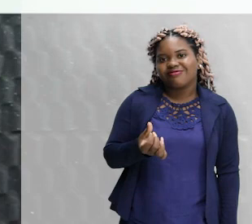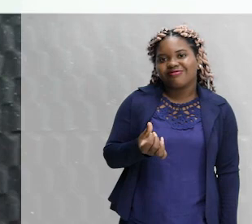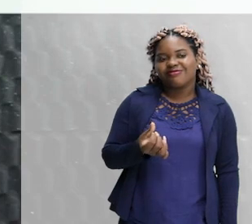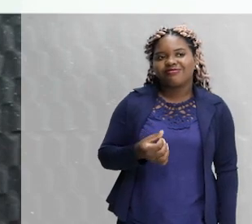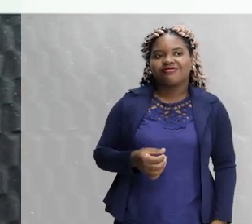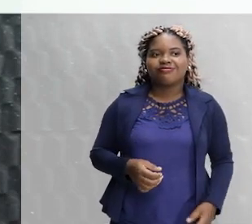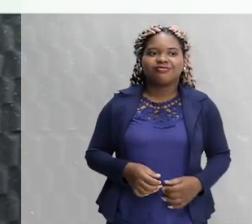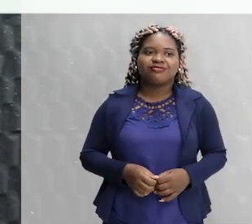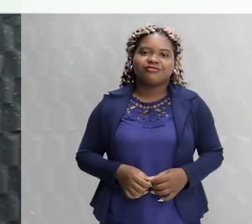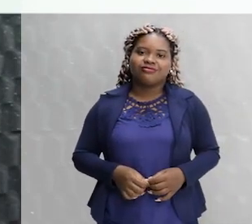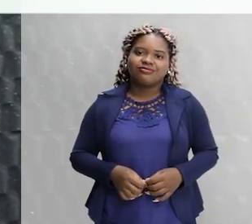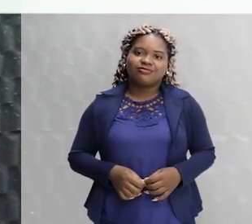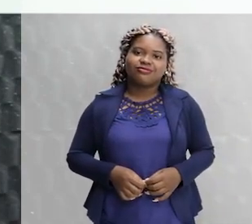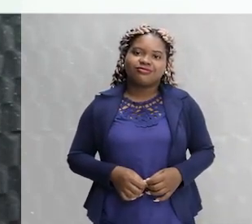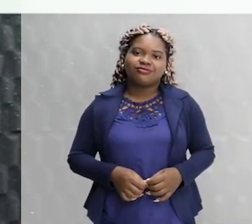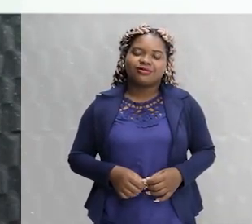6.